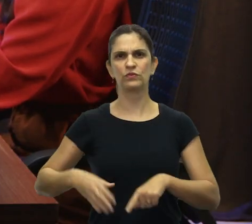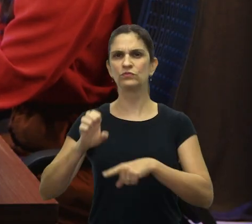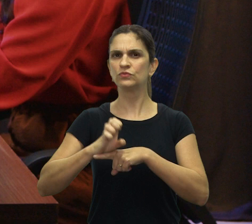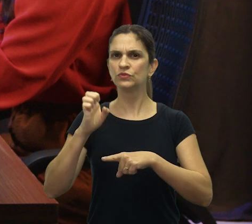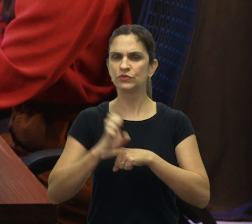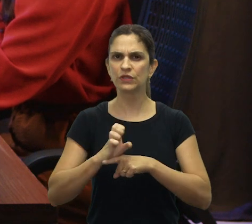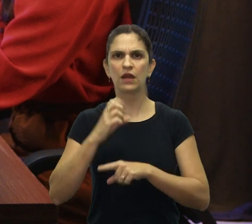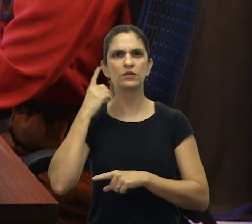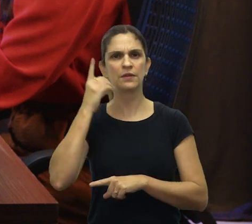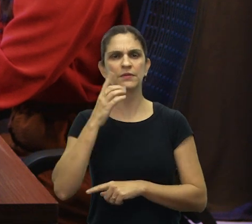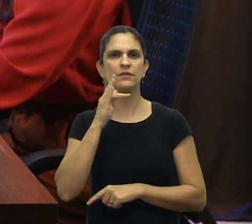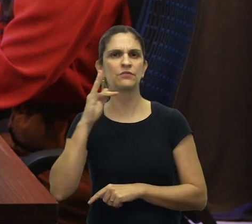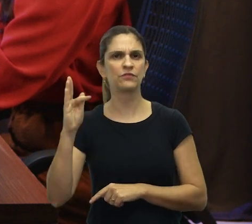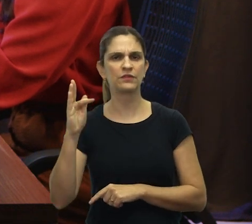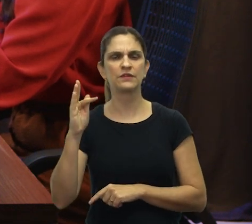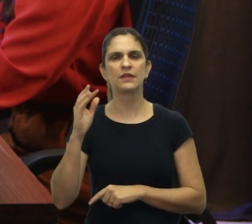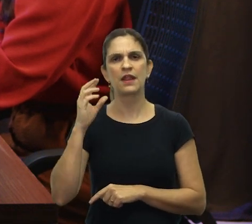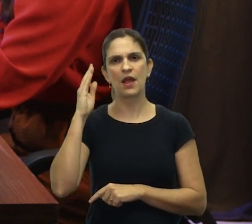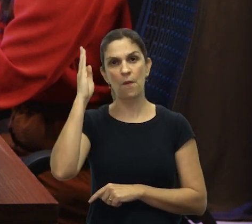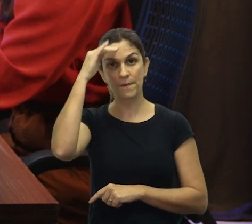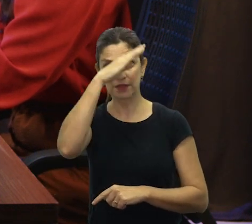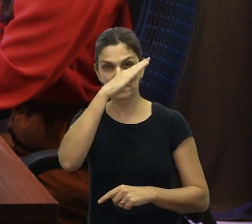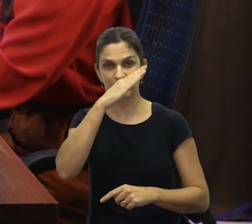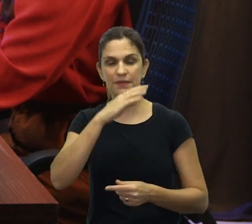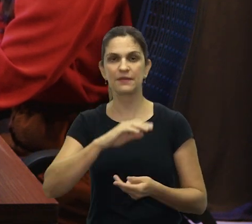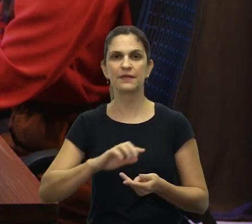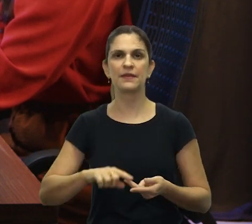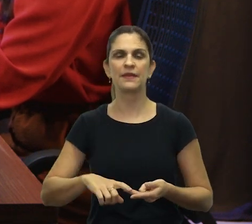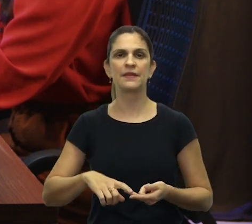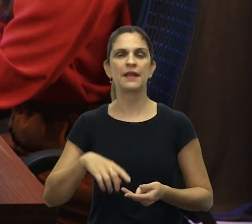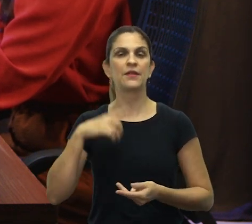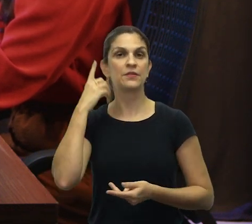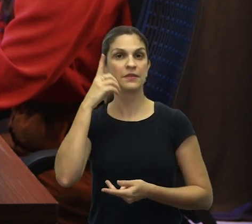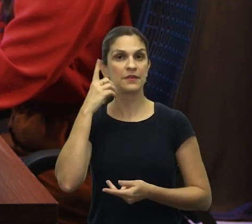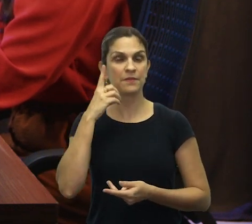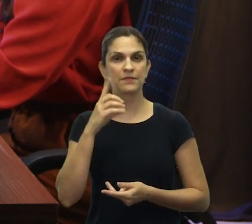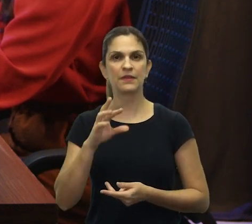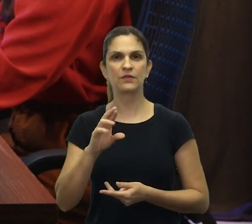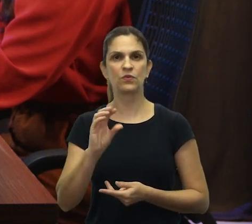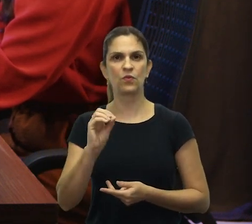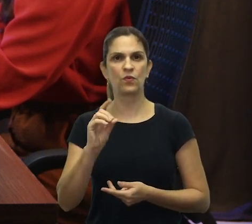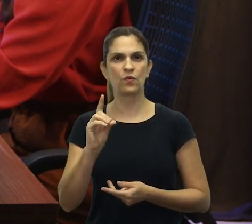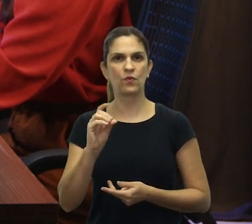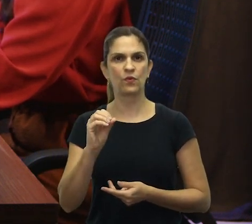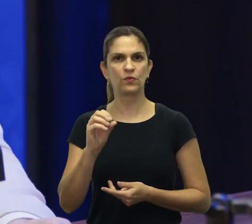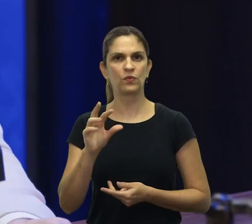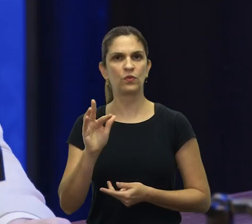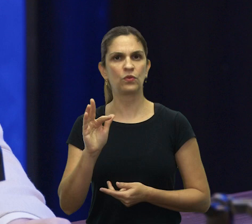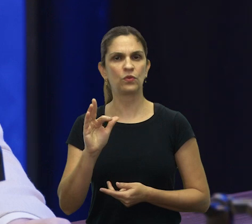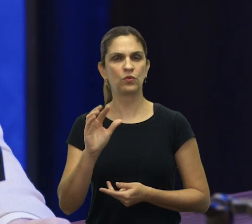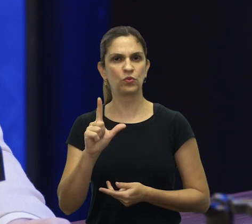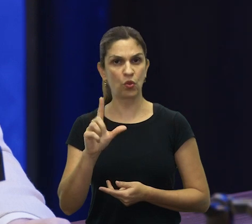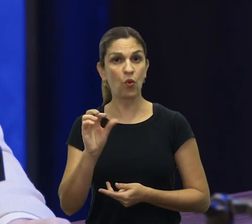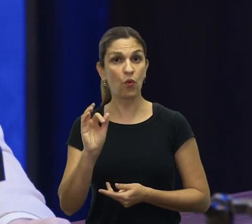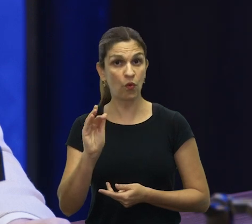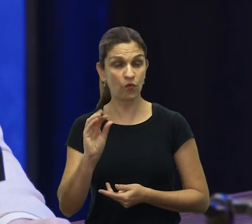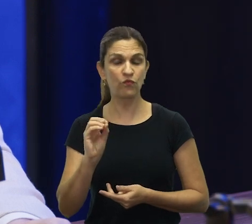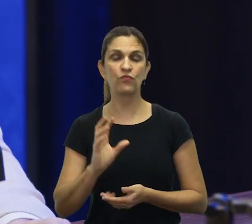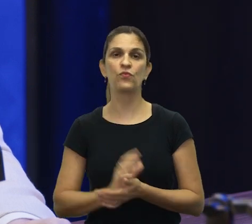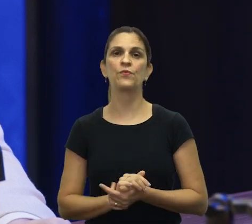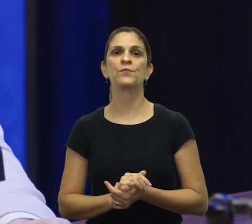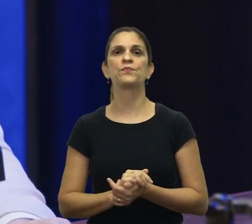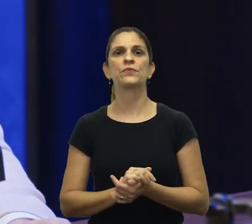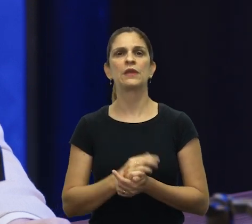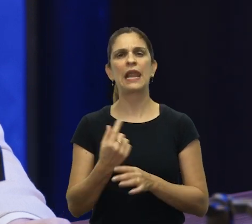do Governo do Estado, do deputado federal Beto Pereira, do deputado Rodolfo. Nós tivemos lá